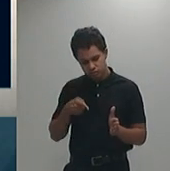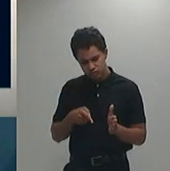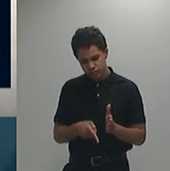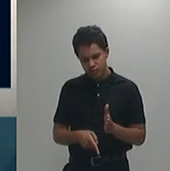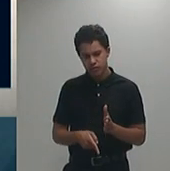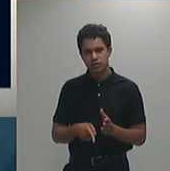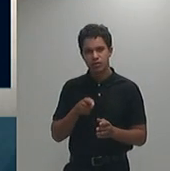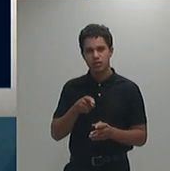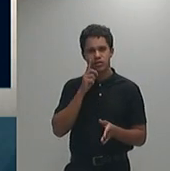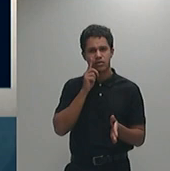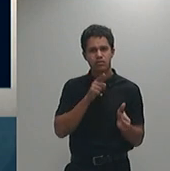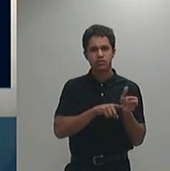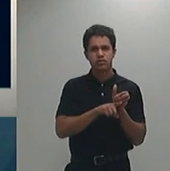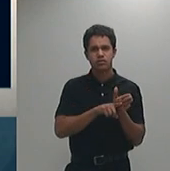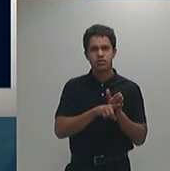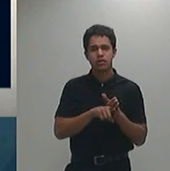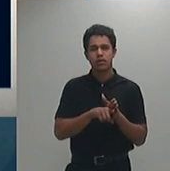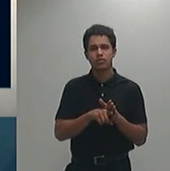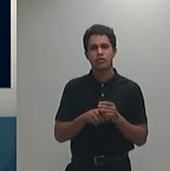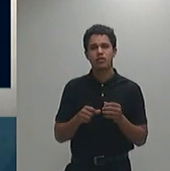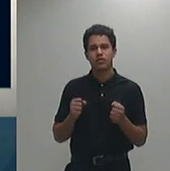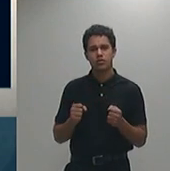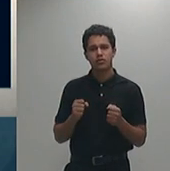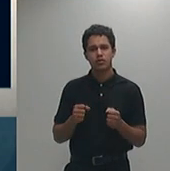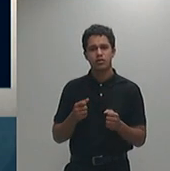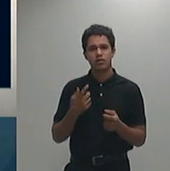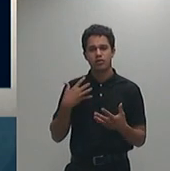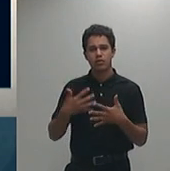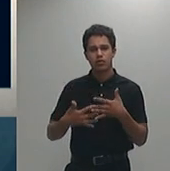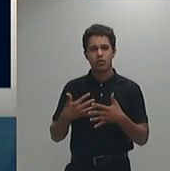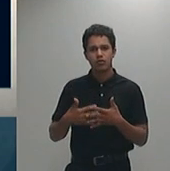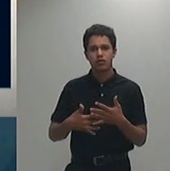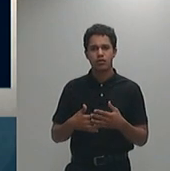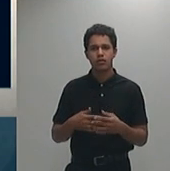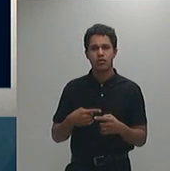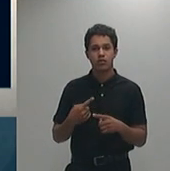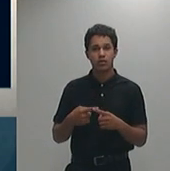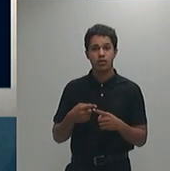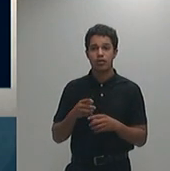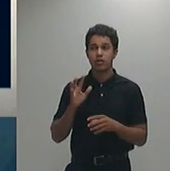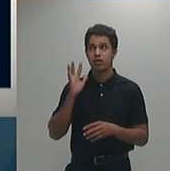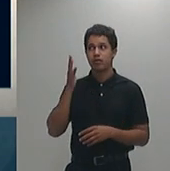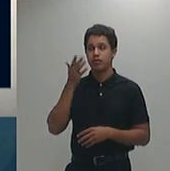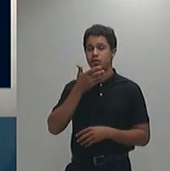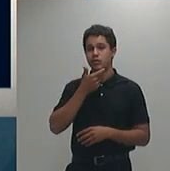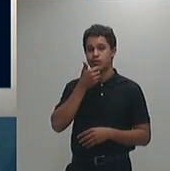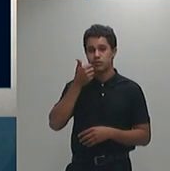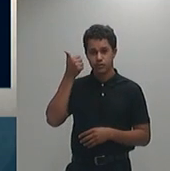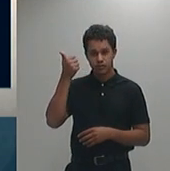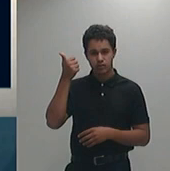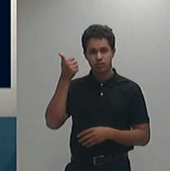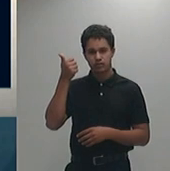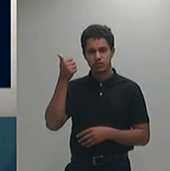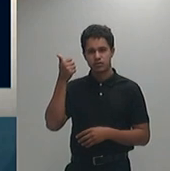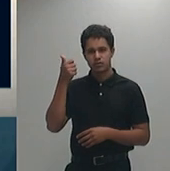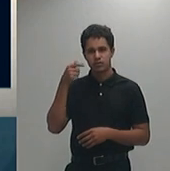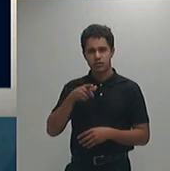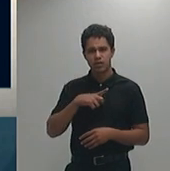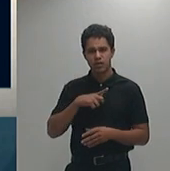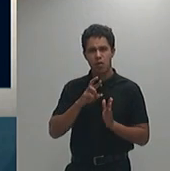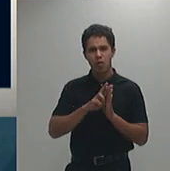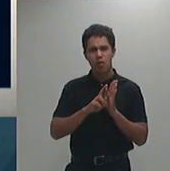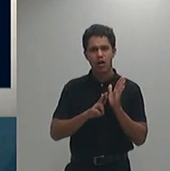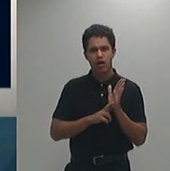esse exame do cabimento do conflito Talvez o melhor seria aí terá uma regra